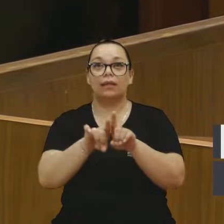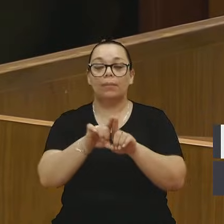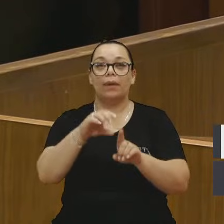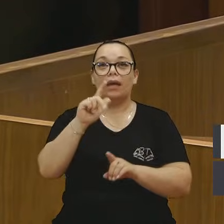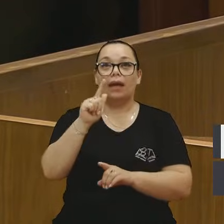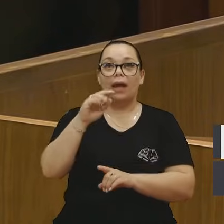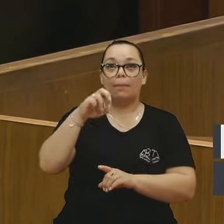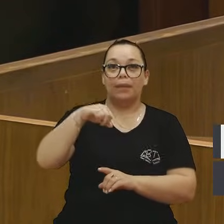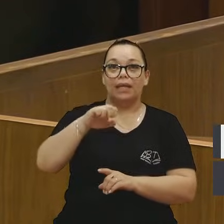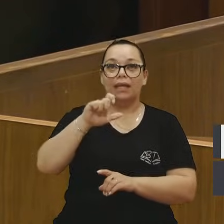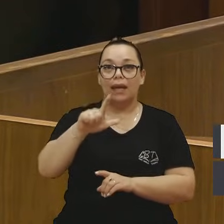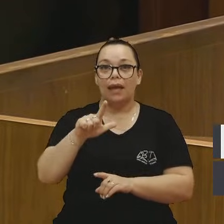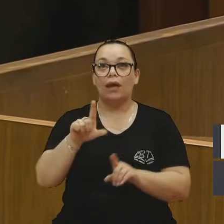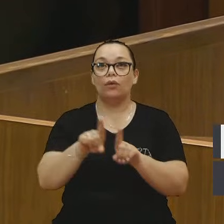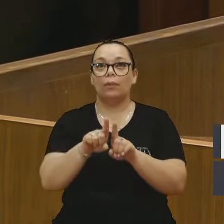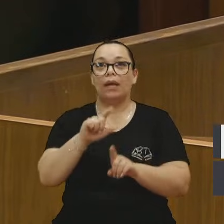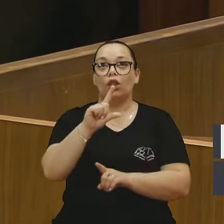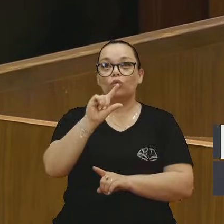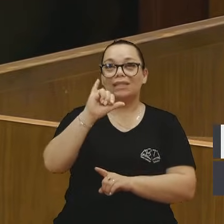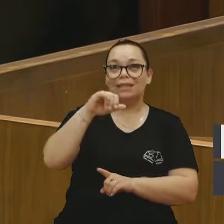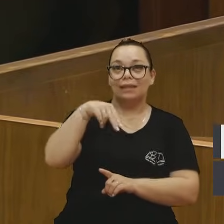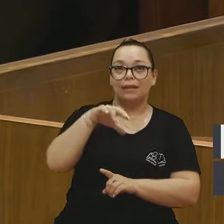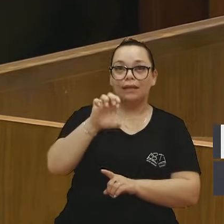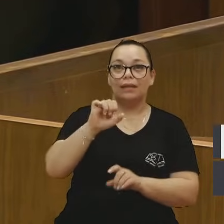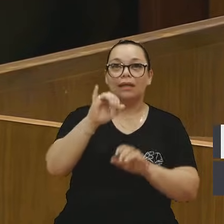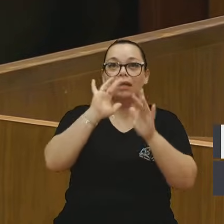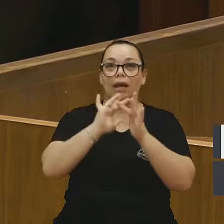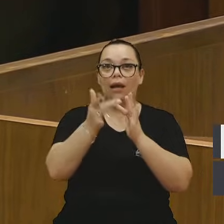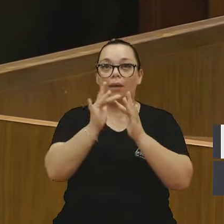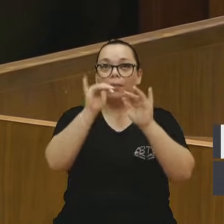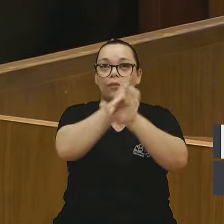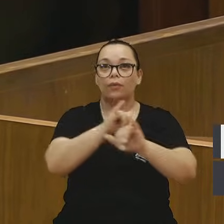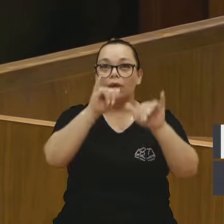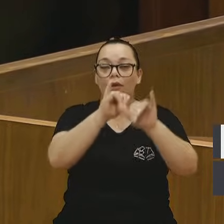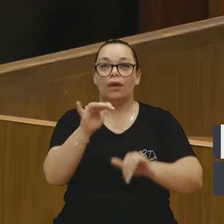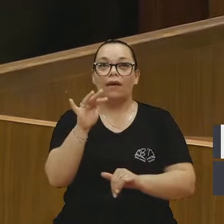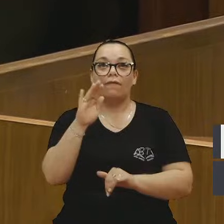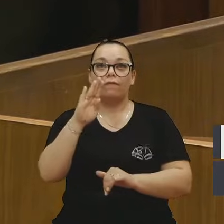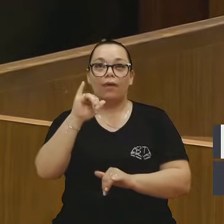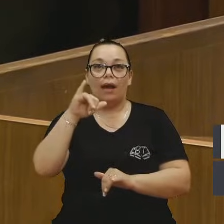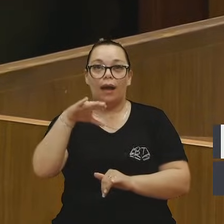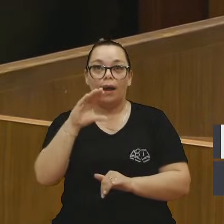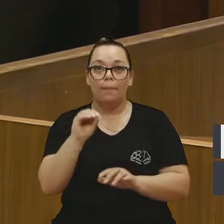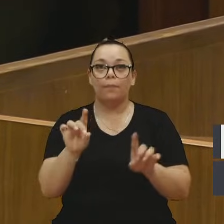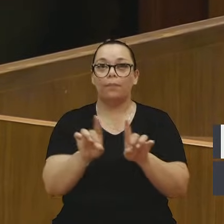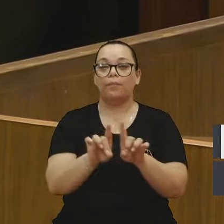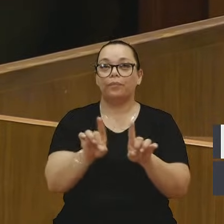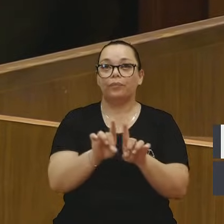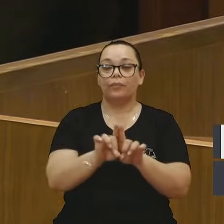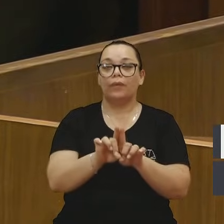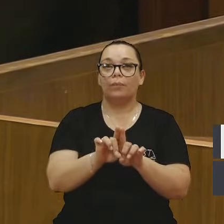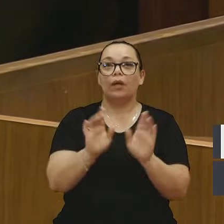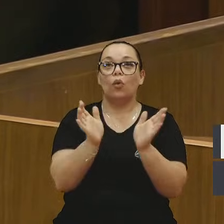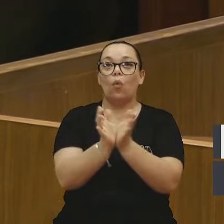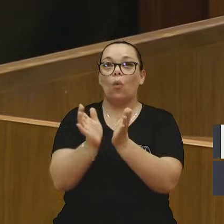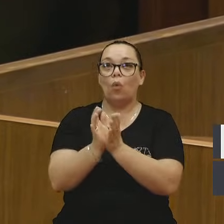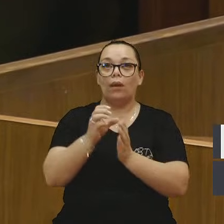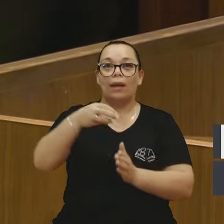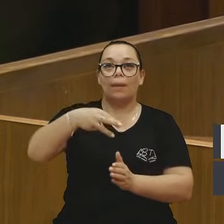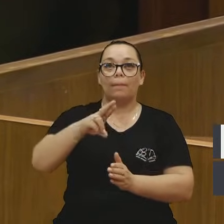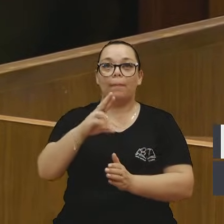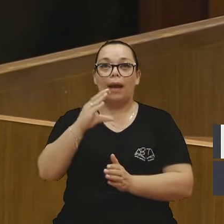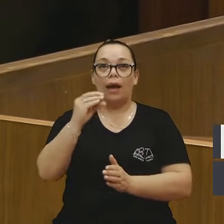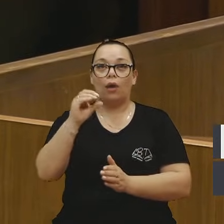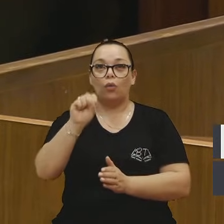e Luciane Lopes. A imprensa, eu, Fábio Carnezella, e também o nosso colega Marcos